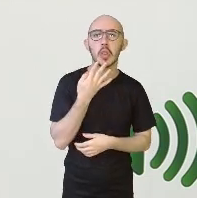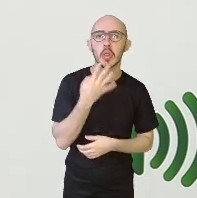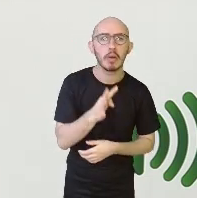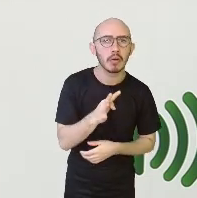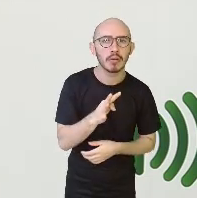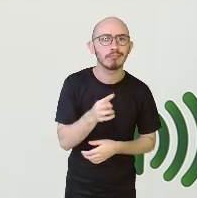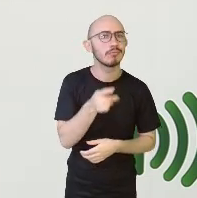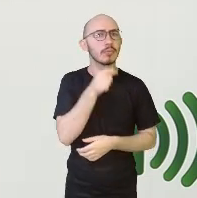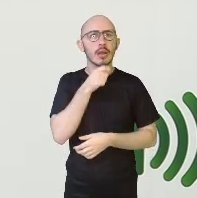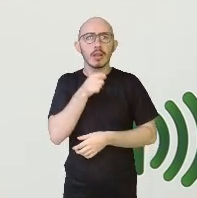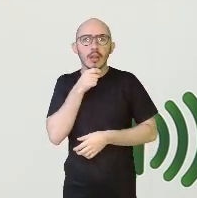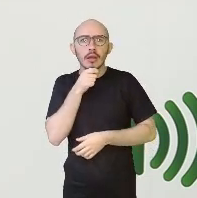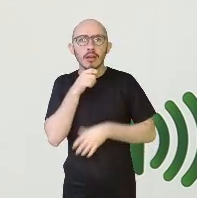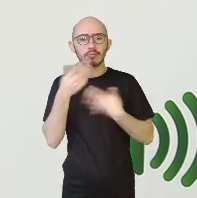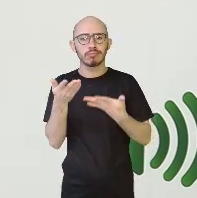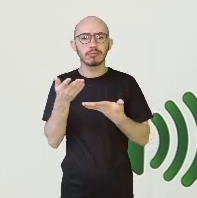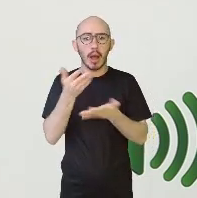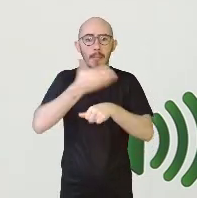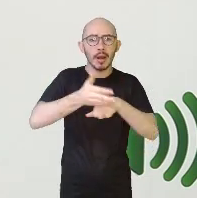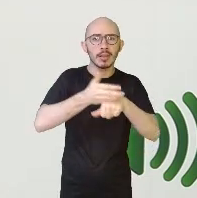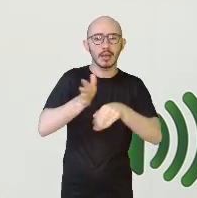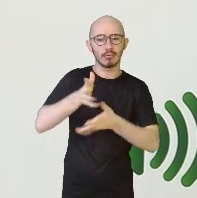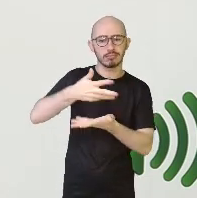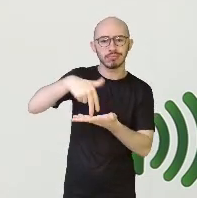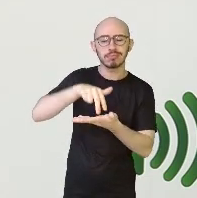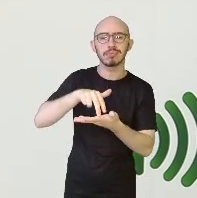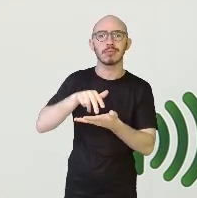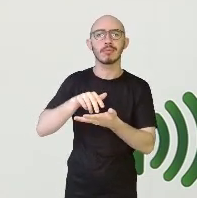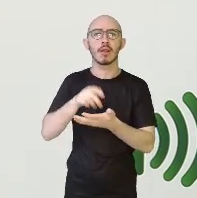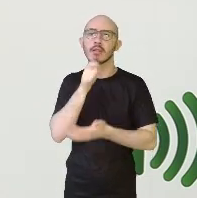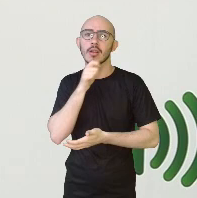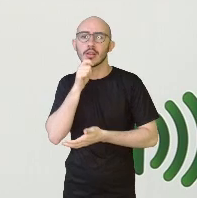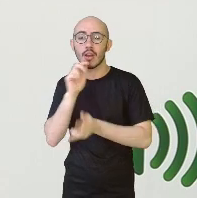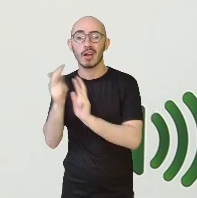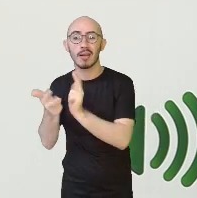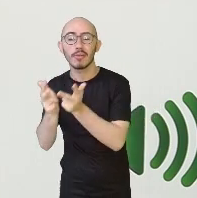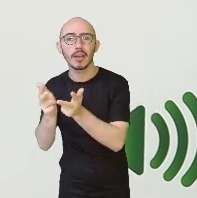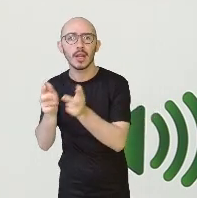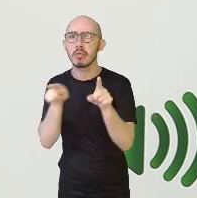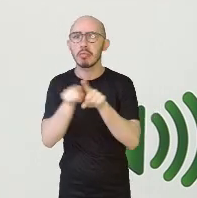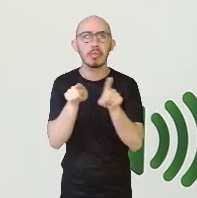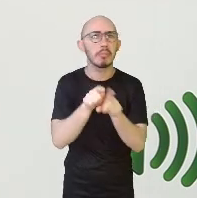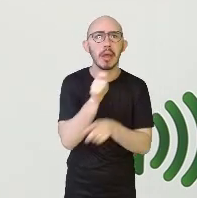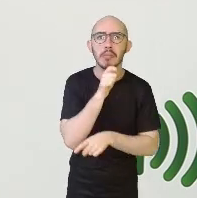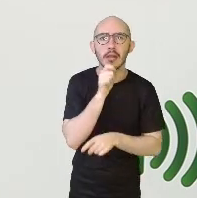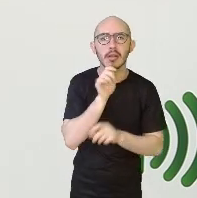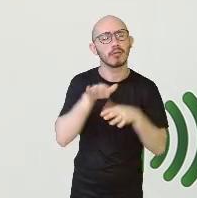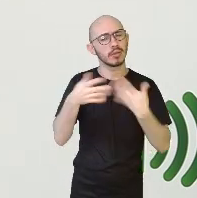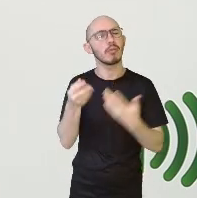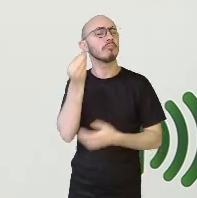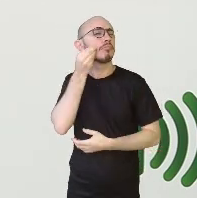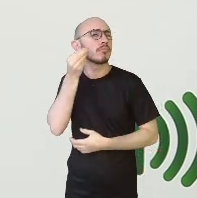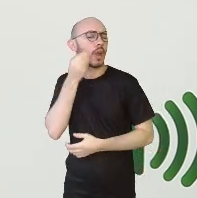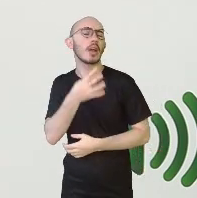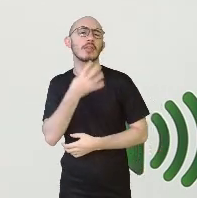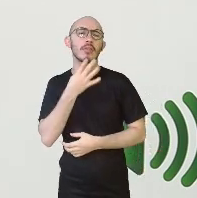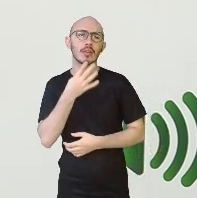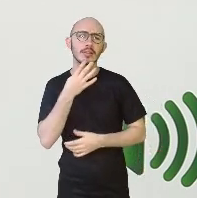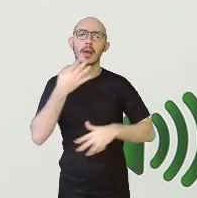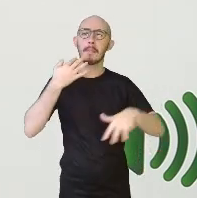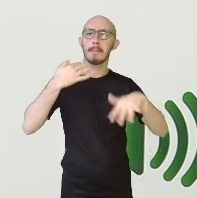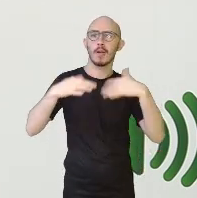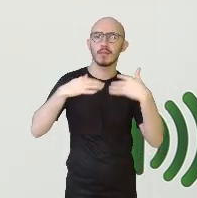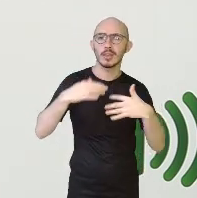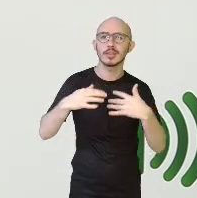se você ainda não pratica o frevo, se você nunca entrou numa roda de capoeira, tenta conhecer, tenta se